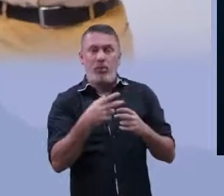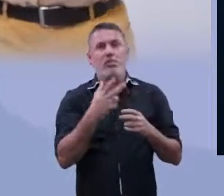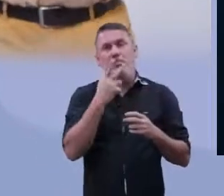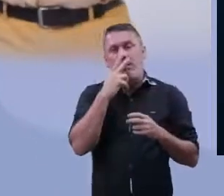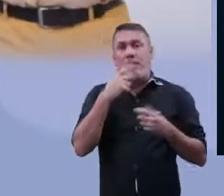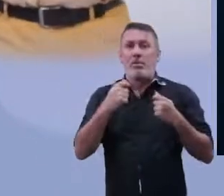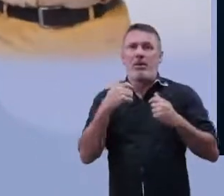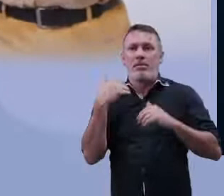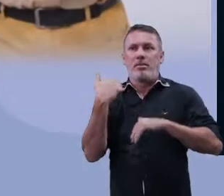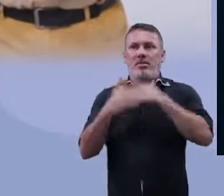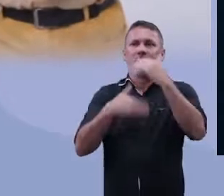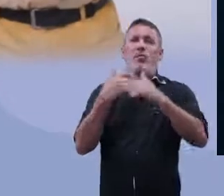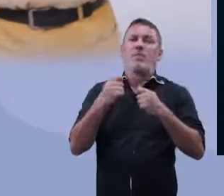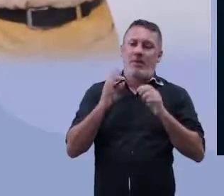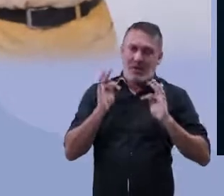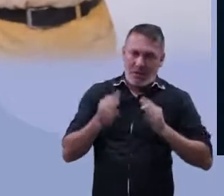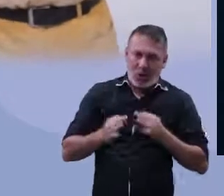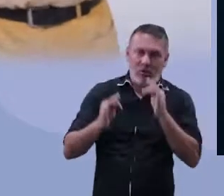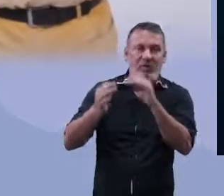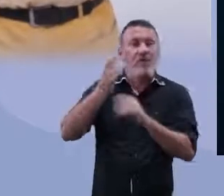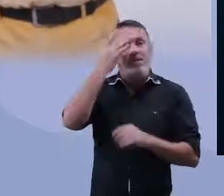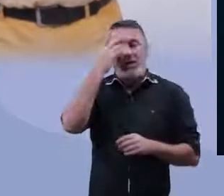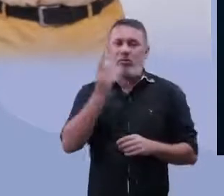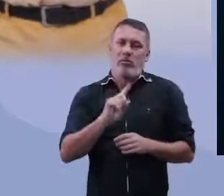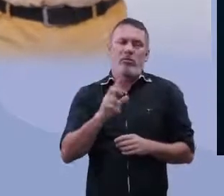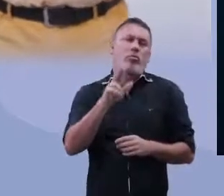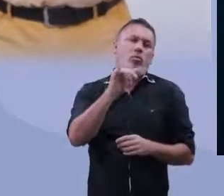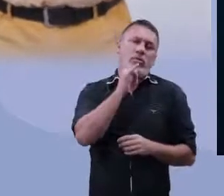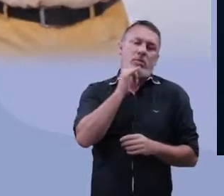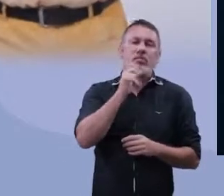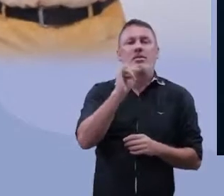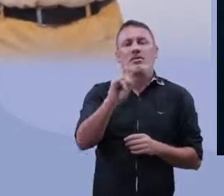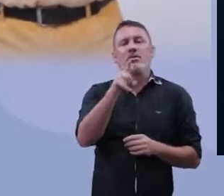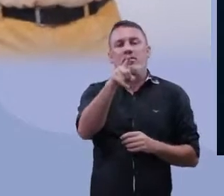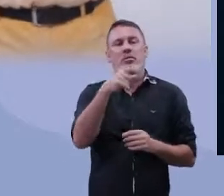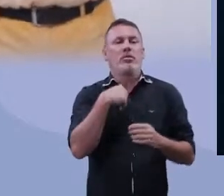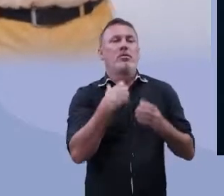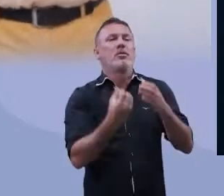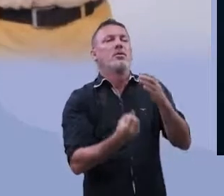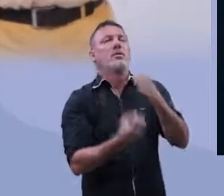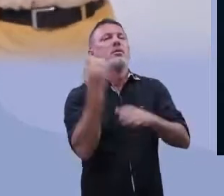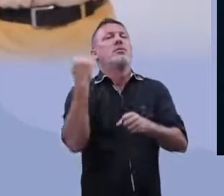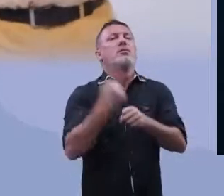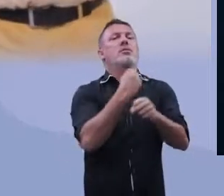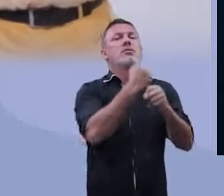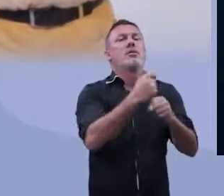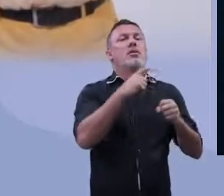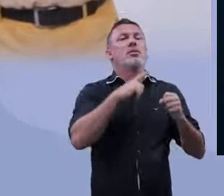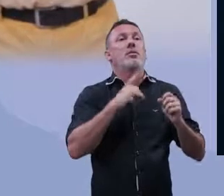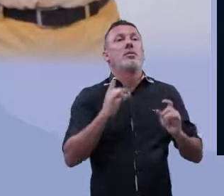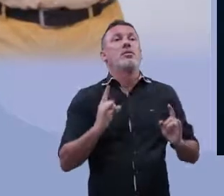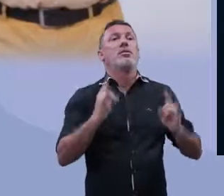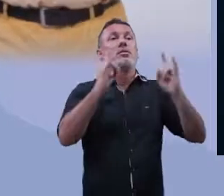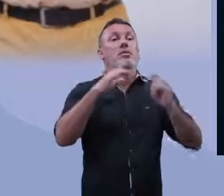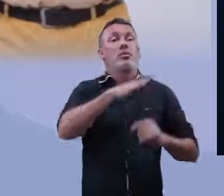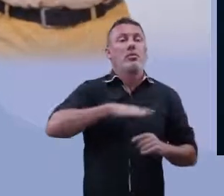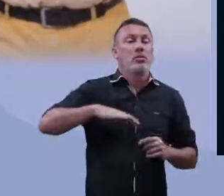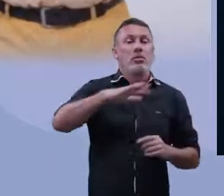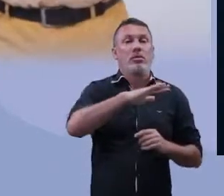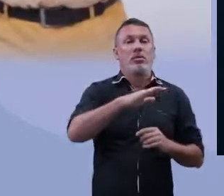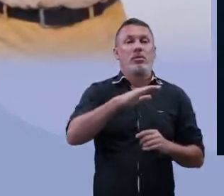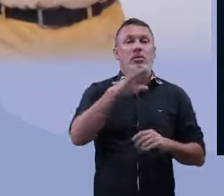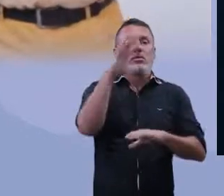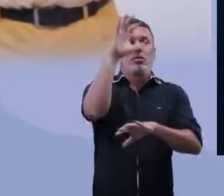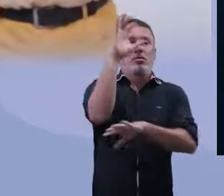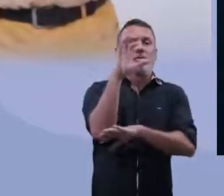assim, desenvolvimento tecnológico. Um exemplo, para você montar uma estrutura de usinas eólicas, você precisa